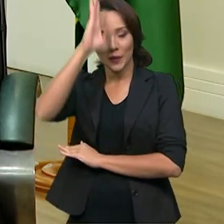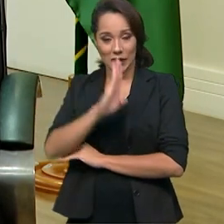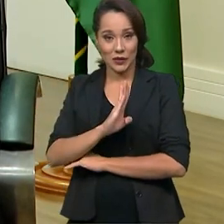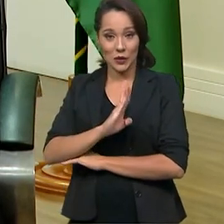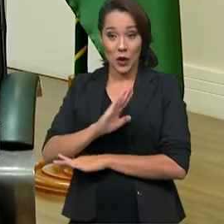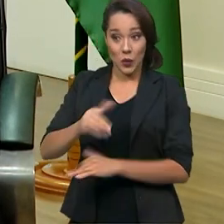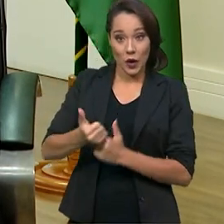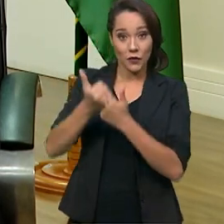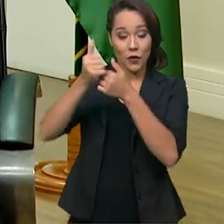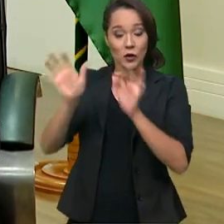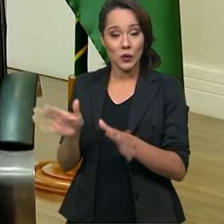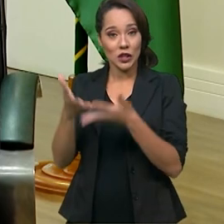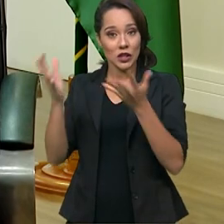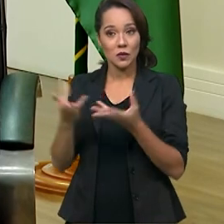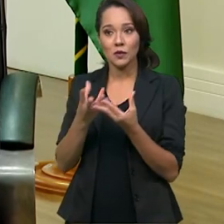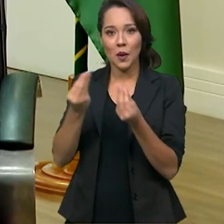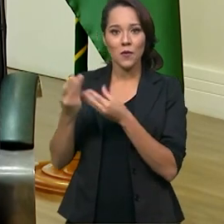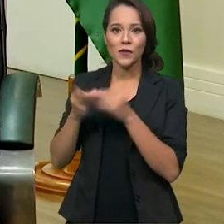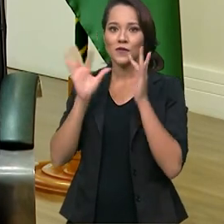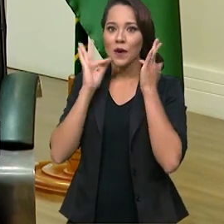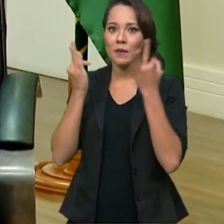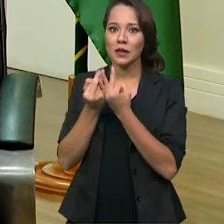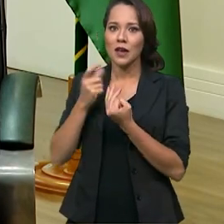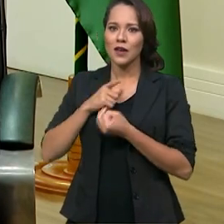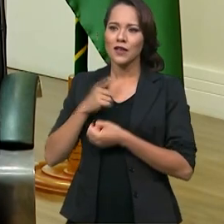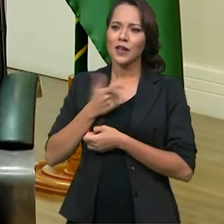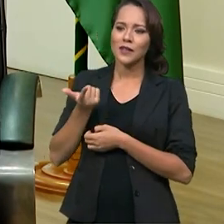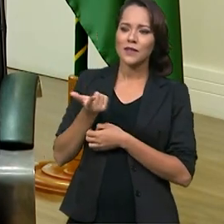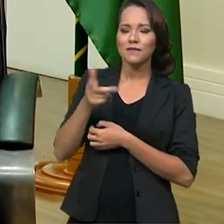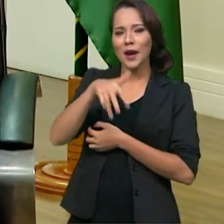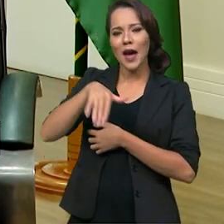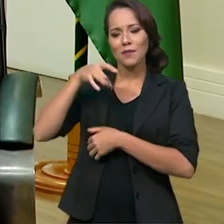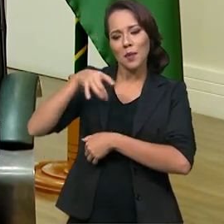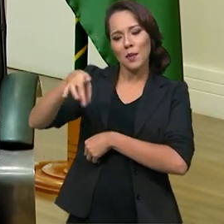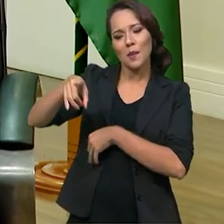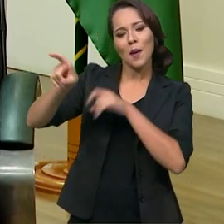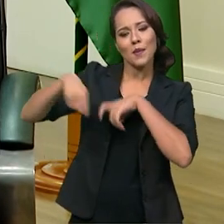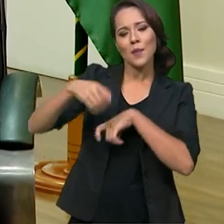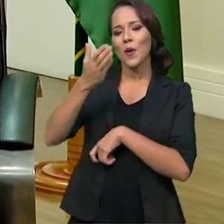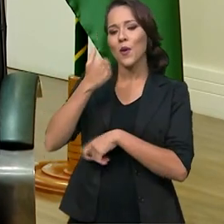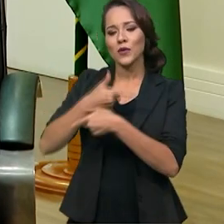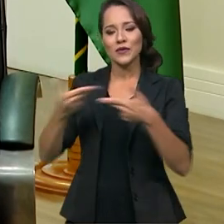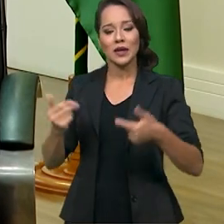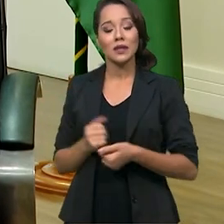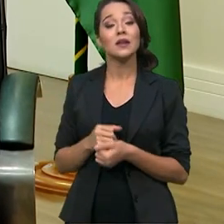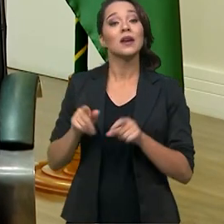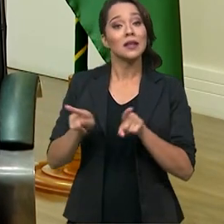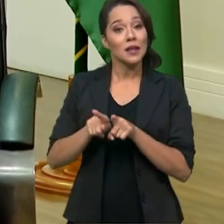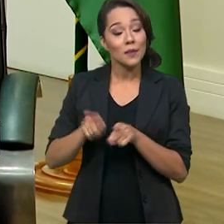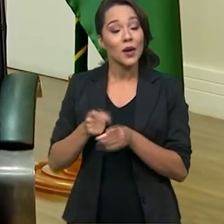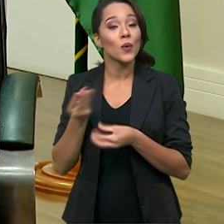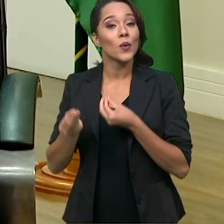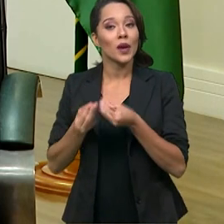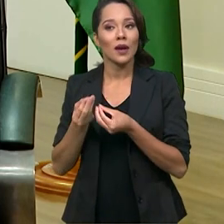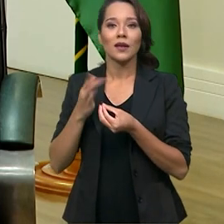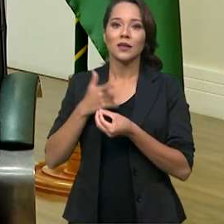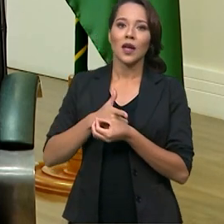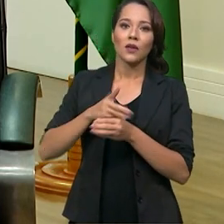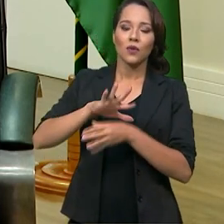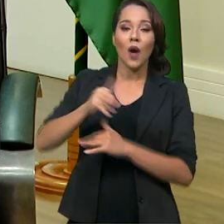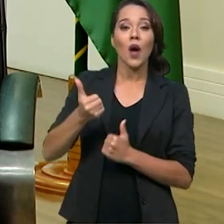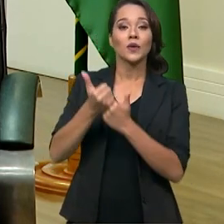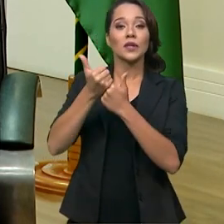reforço e estímulo para muitas famílias que têm vocação para produzir alimentos, e também estamos tratando do auxílio